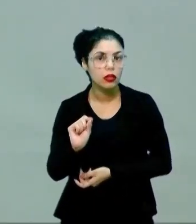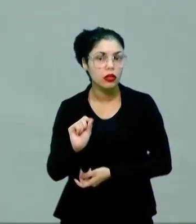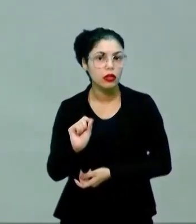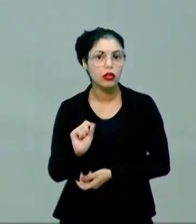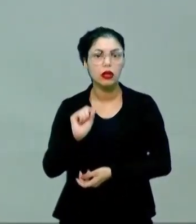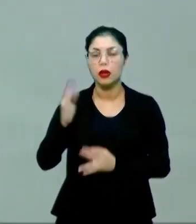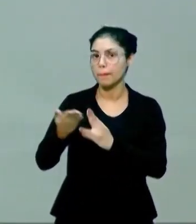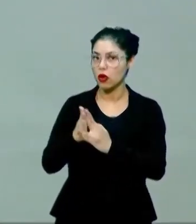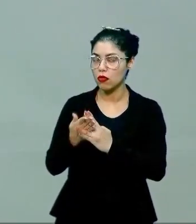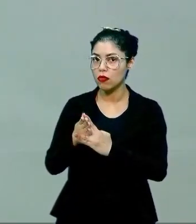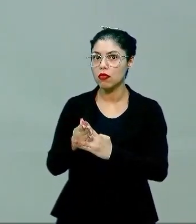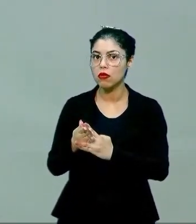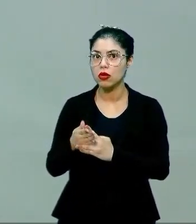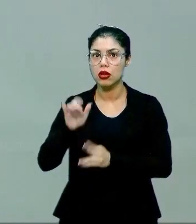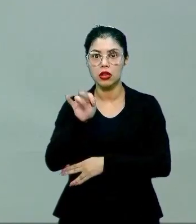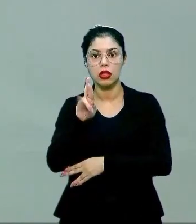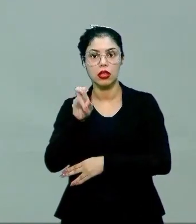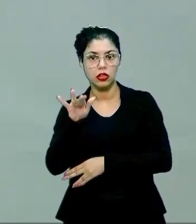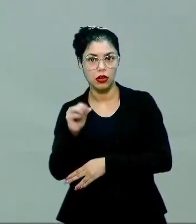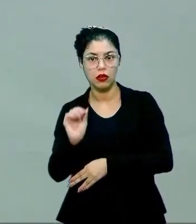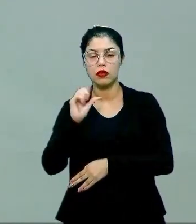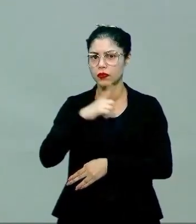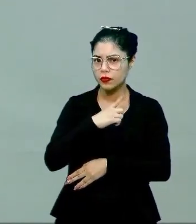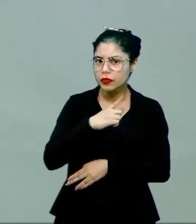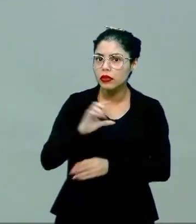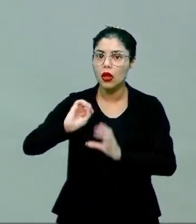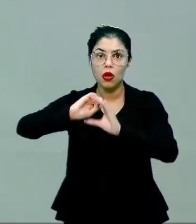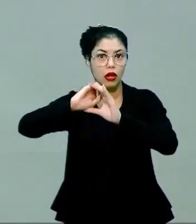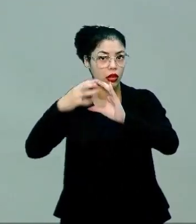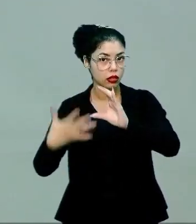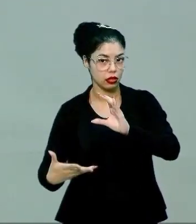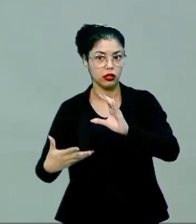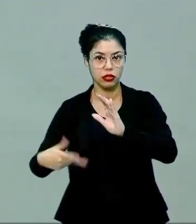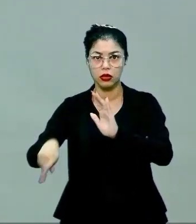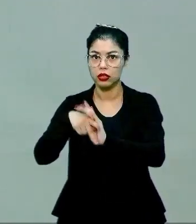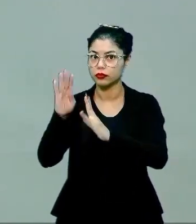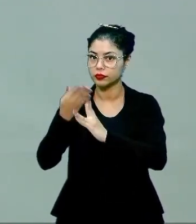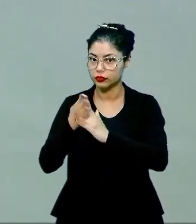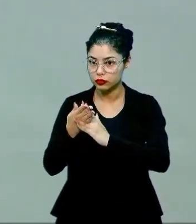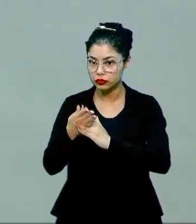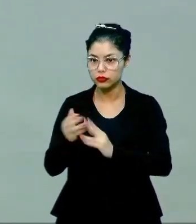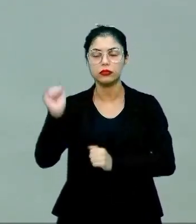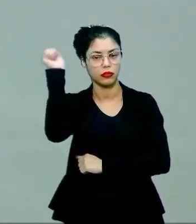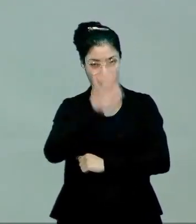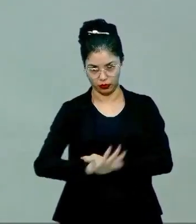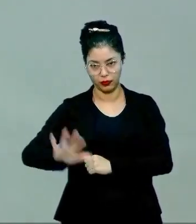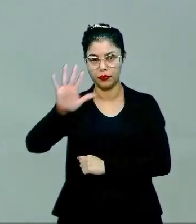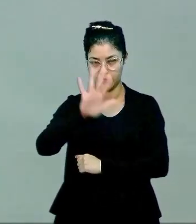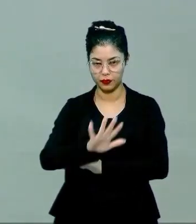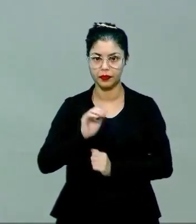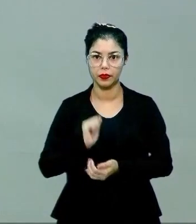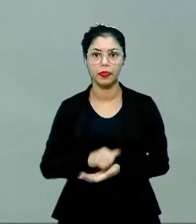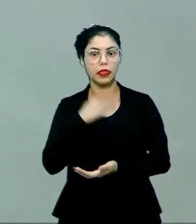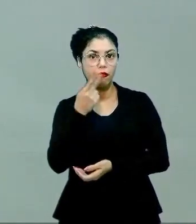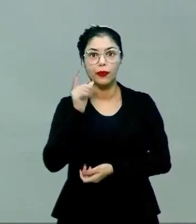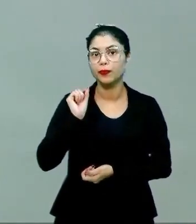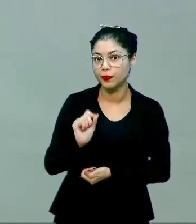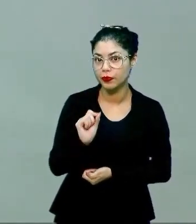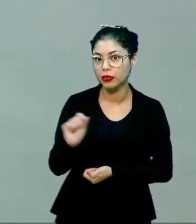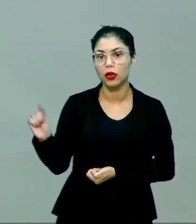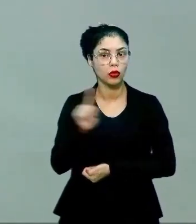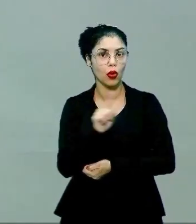obra barroca de Aleijadinho tem a ver com as características do barroco geral. Ele vai